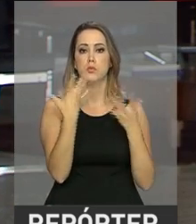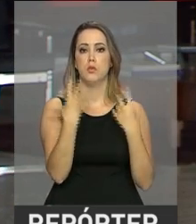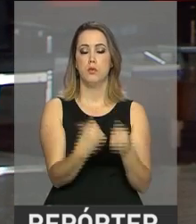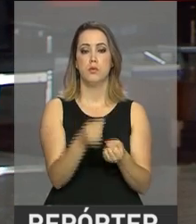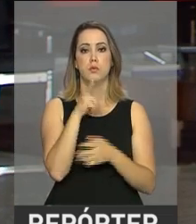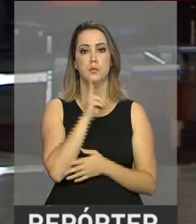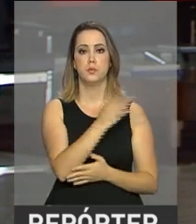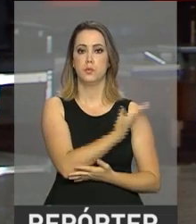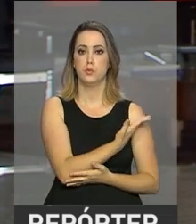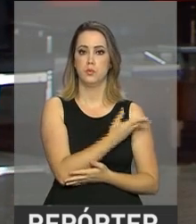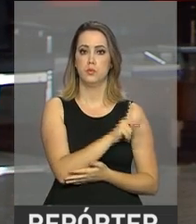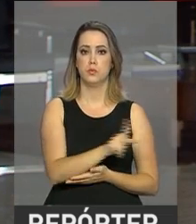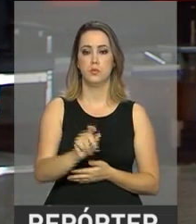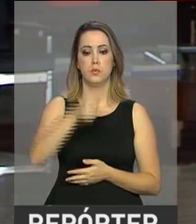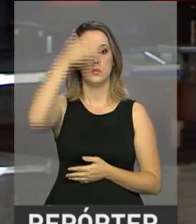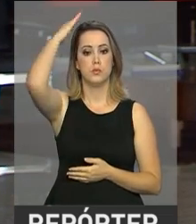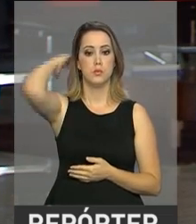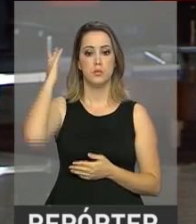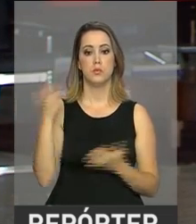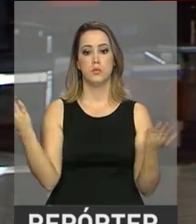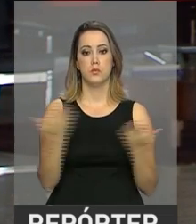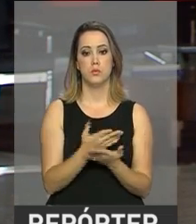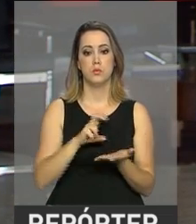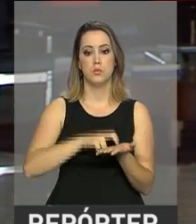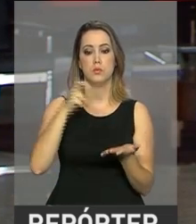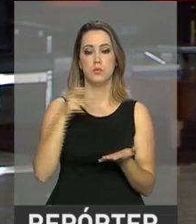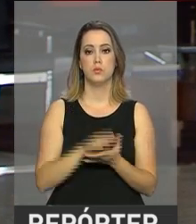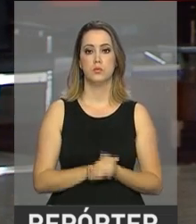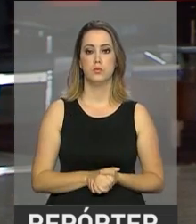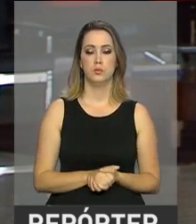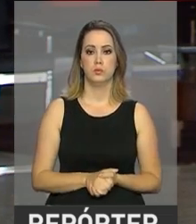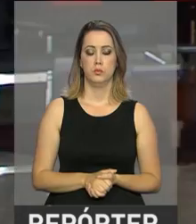então o que o presidente falou depois dessa reunião hoje pela manhã.